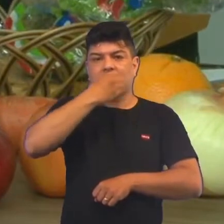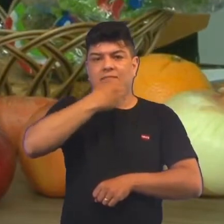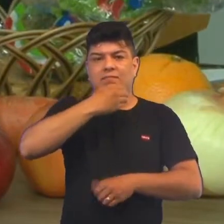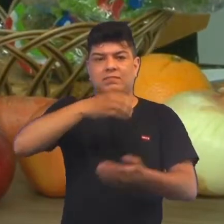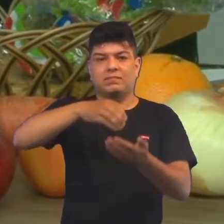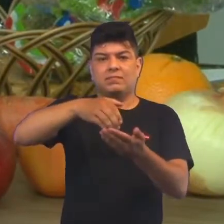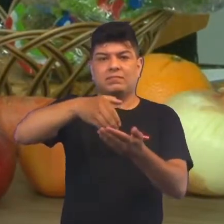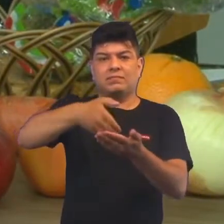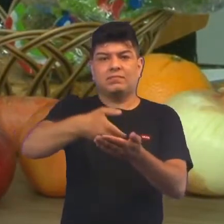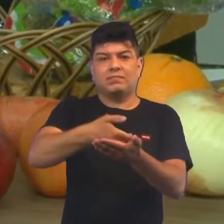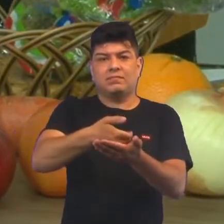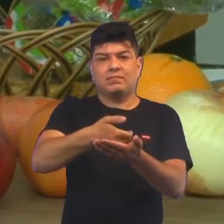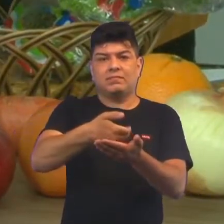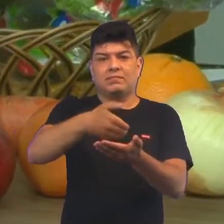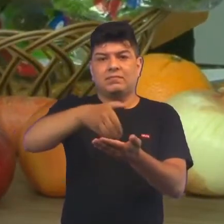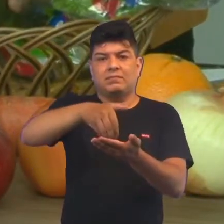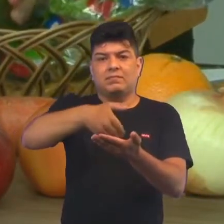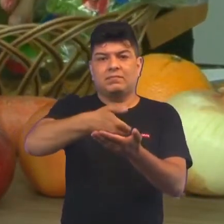abacate.